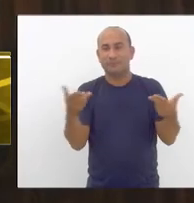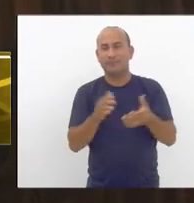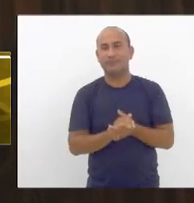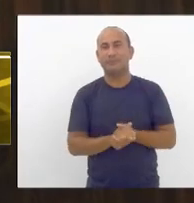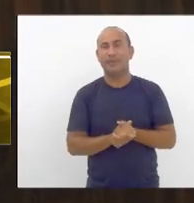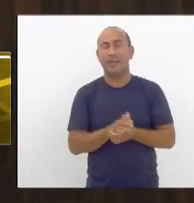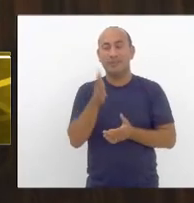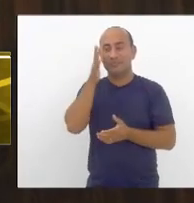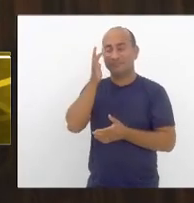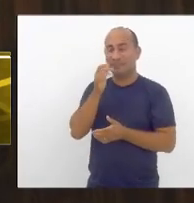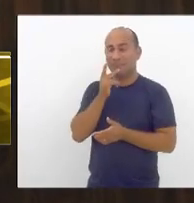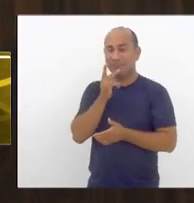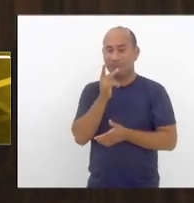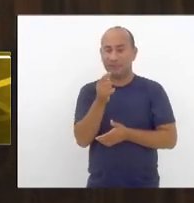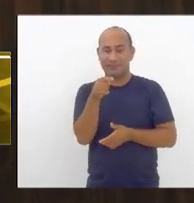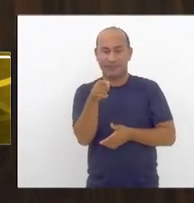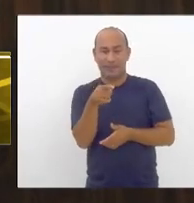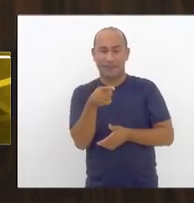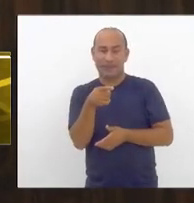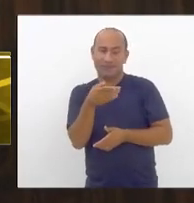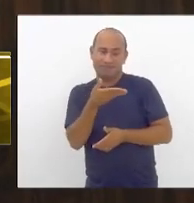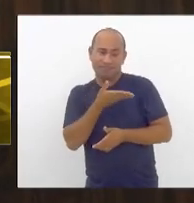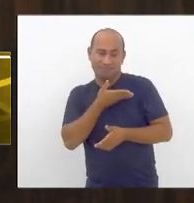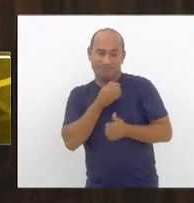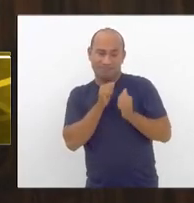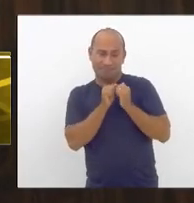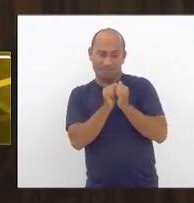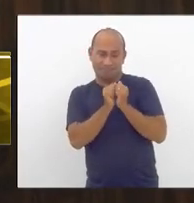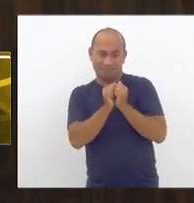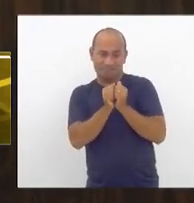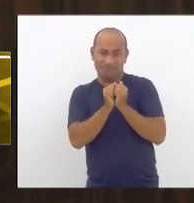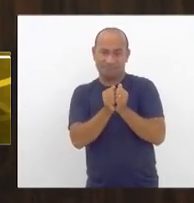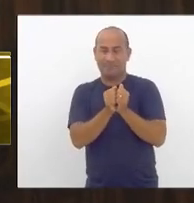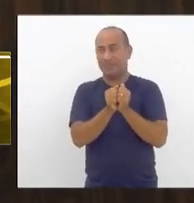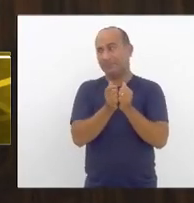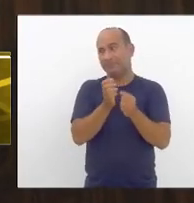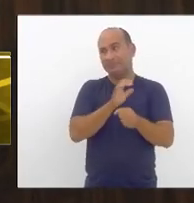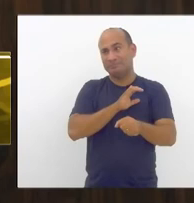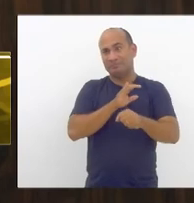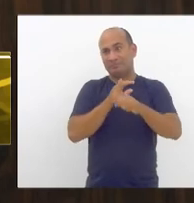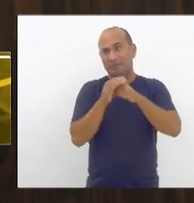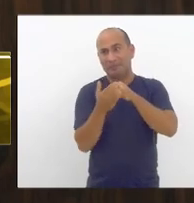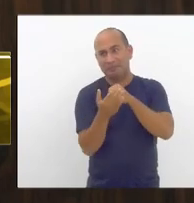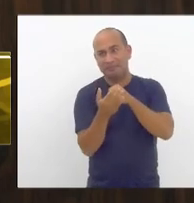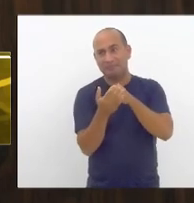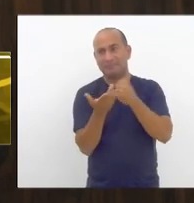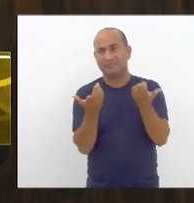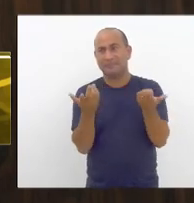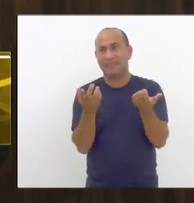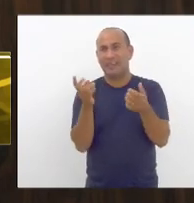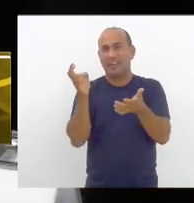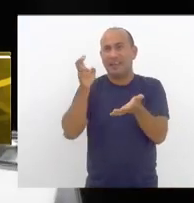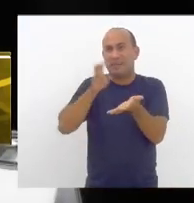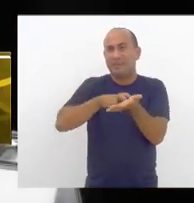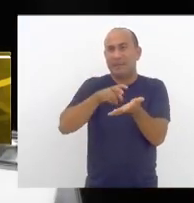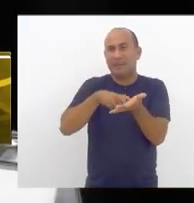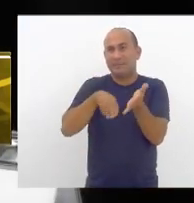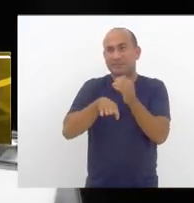com você como meu companheiro de pandemia em manhãs